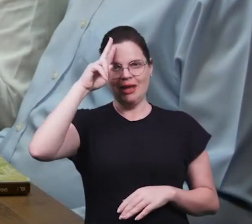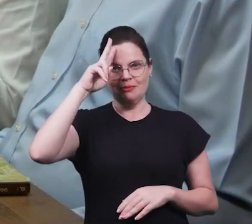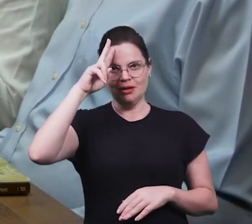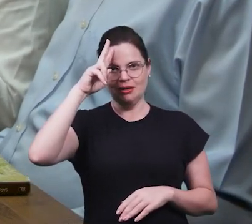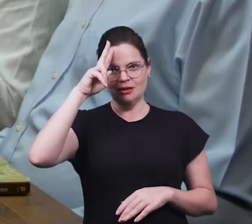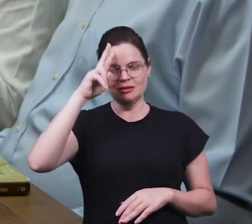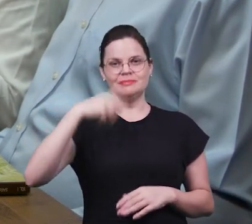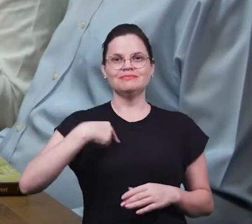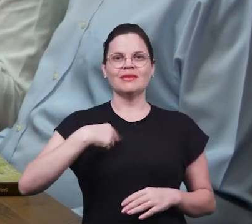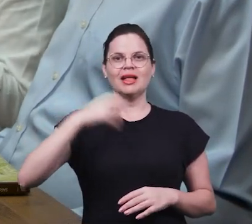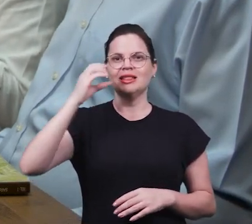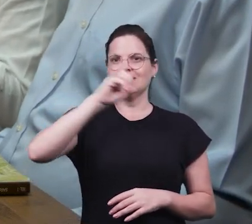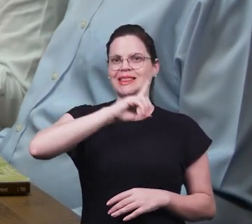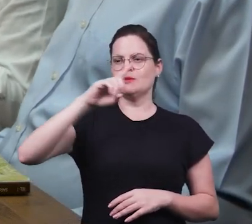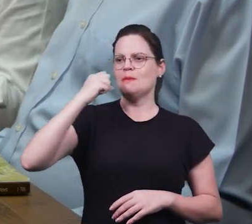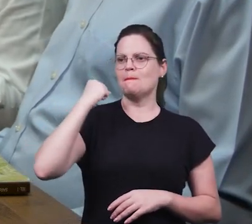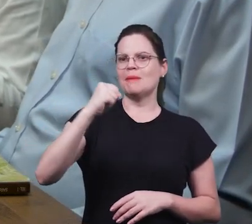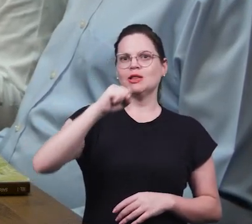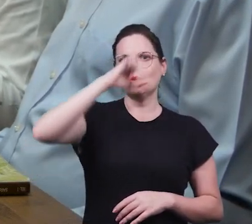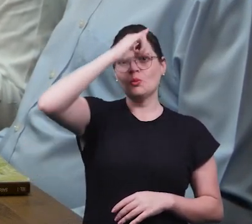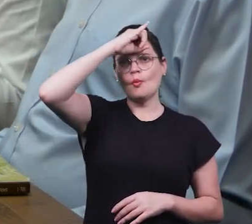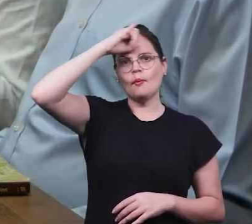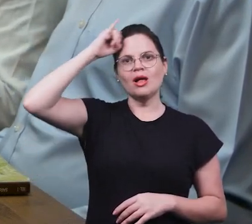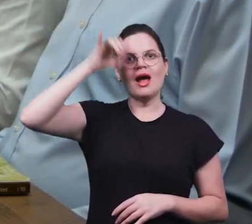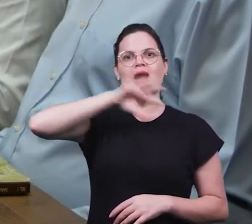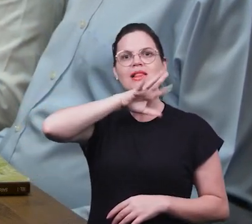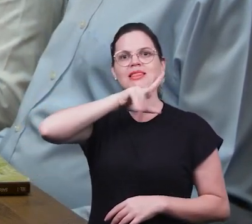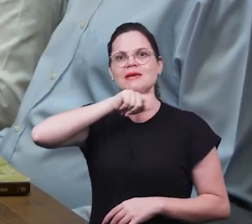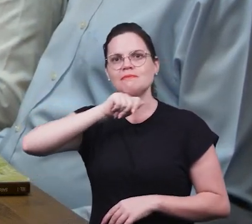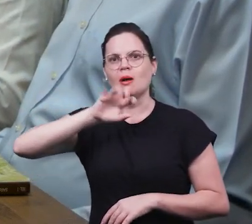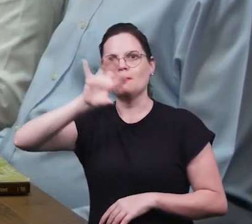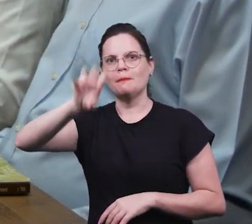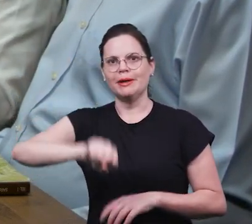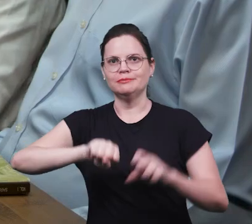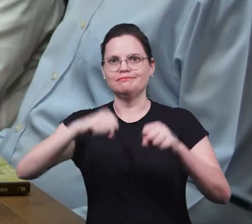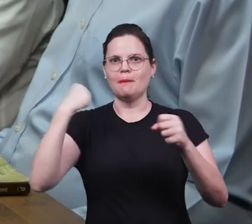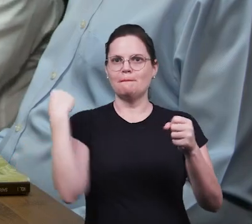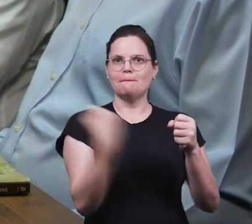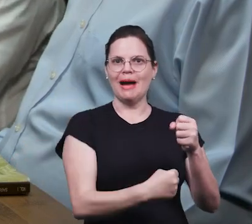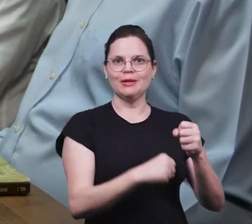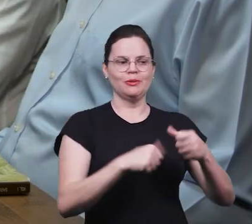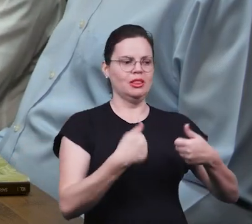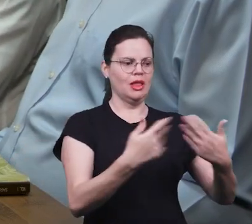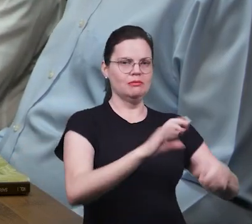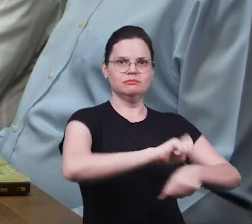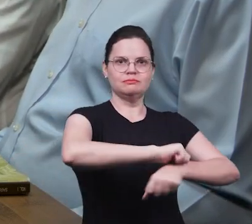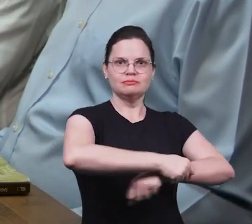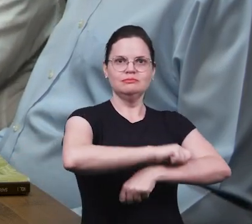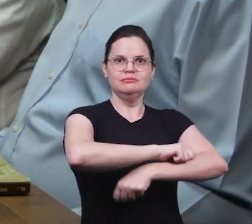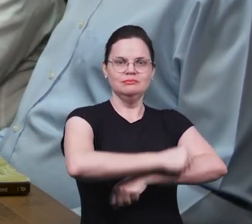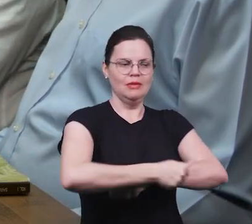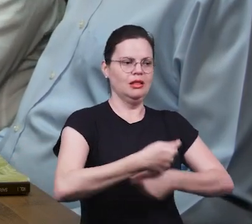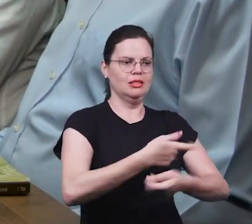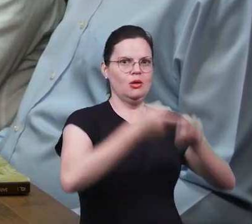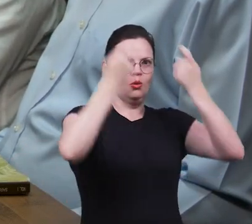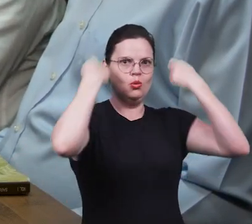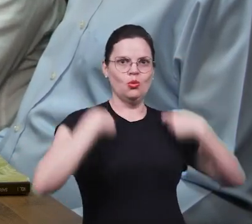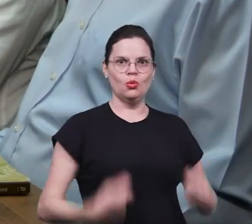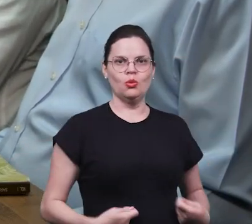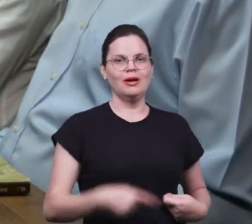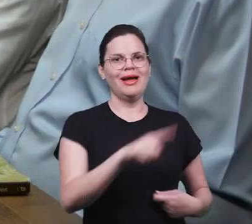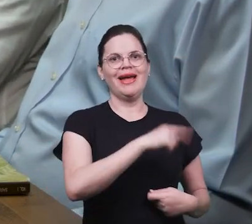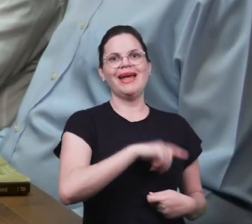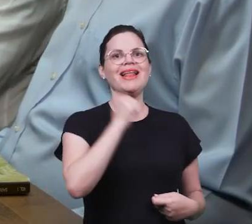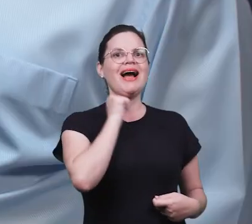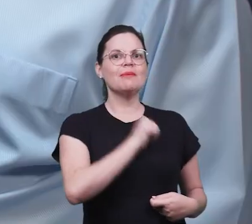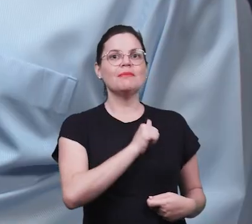aprendeu. Deus disse que é assim. Não adianta eu fazer de outra maneira. Ah, mas os sacrifícios de Caim são os frutos da terra,